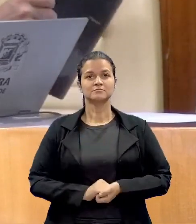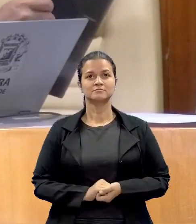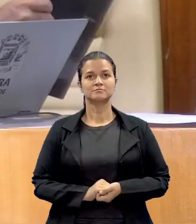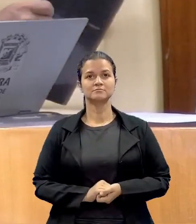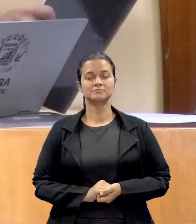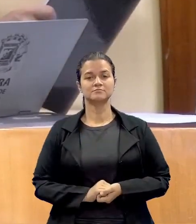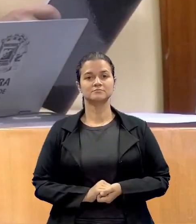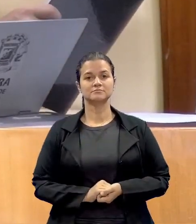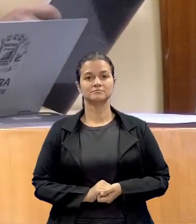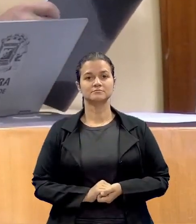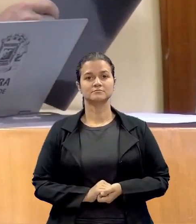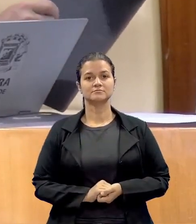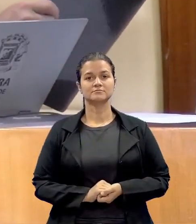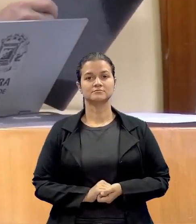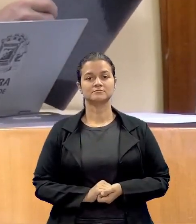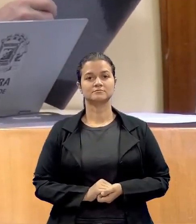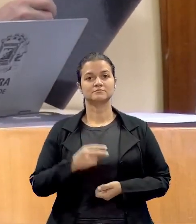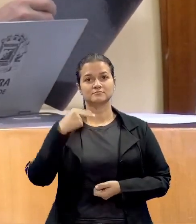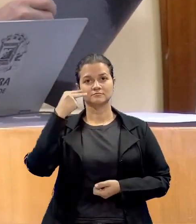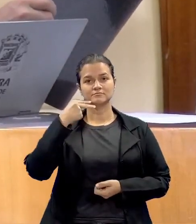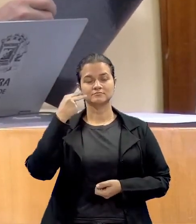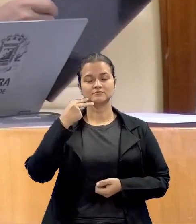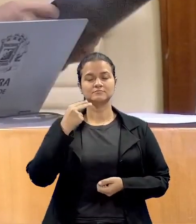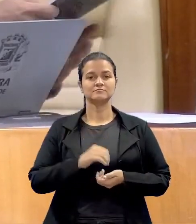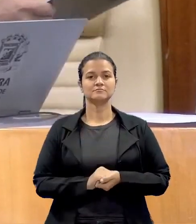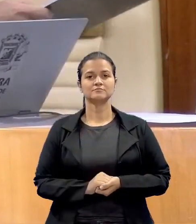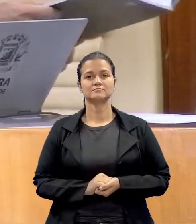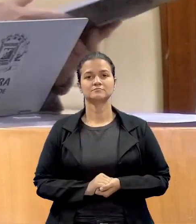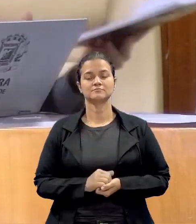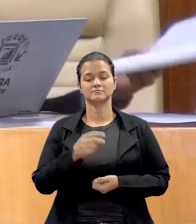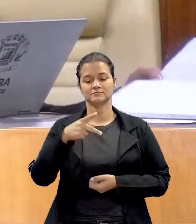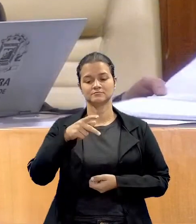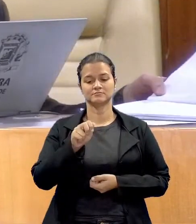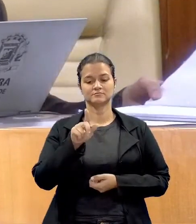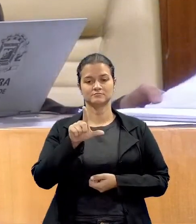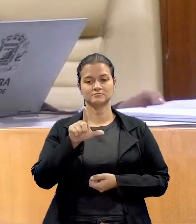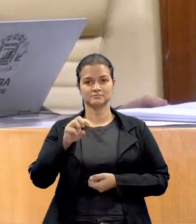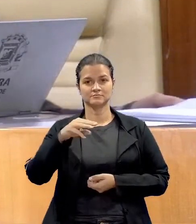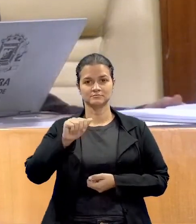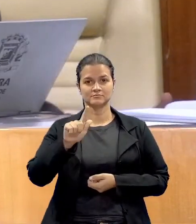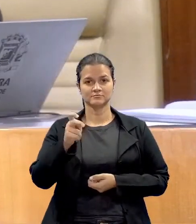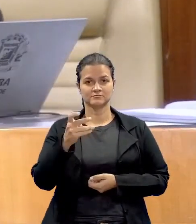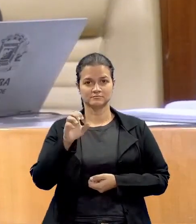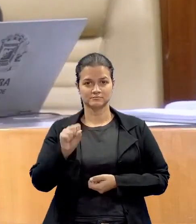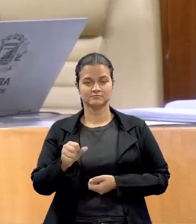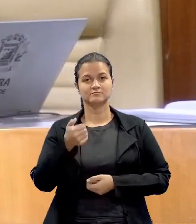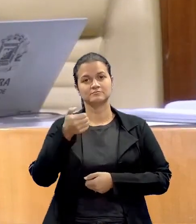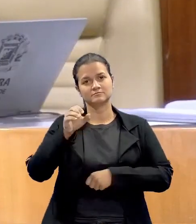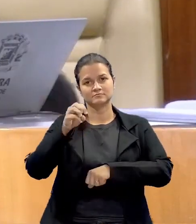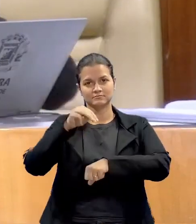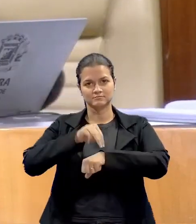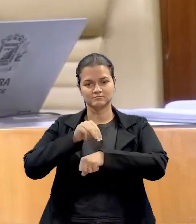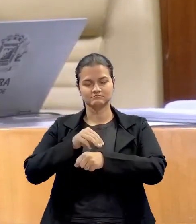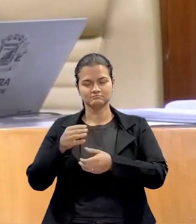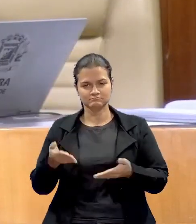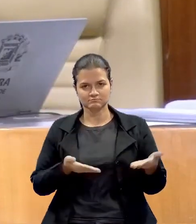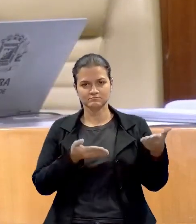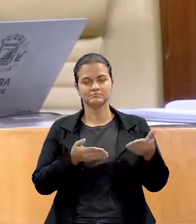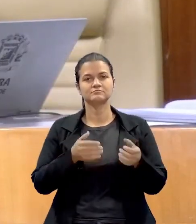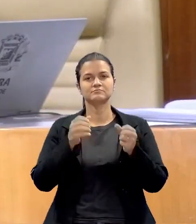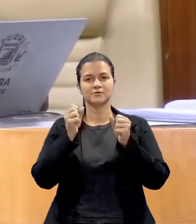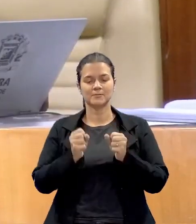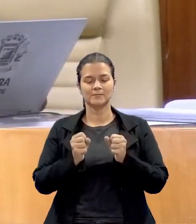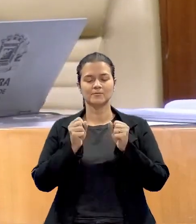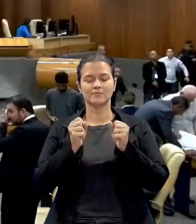expediente. Vereador Paulo Magalhães, 10 minutos, com direito à